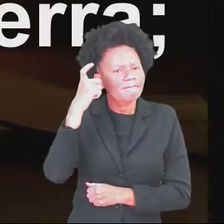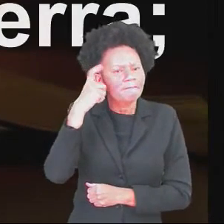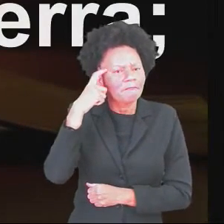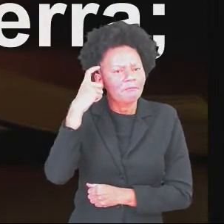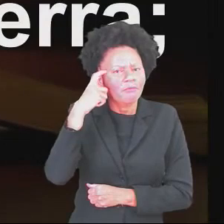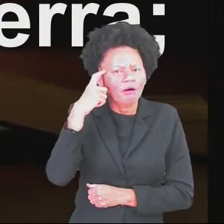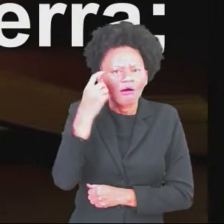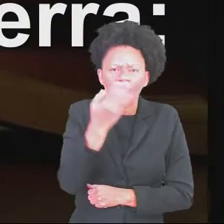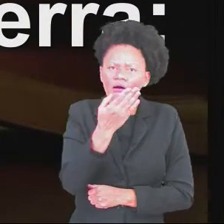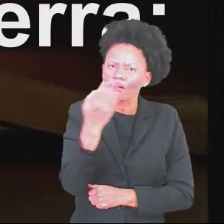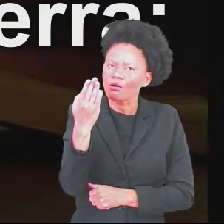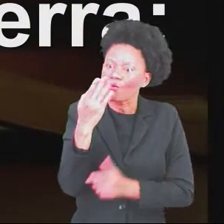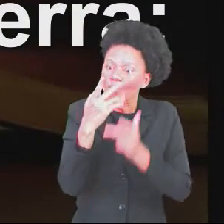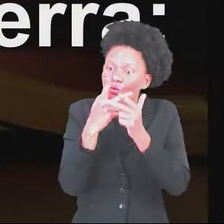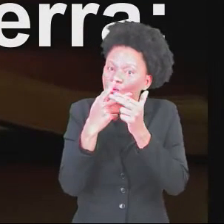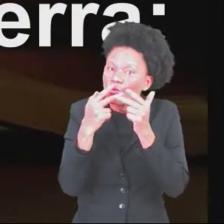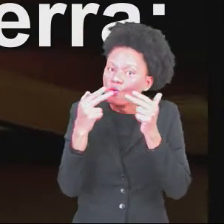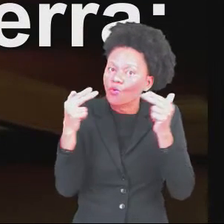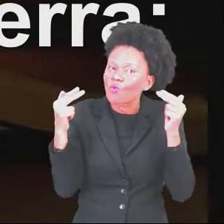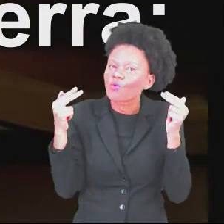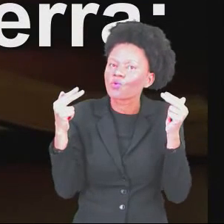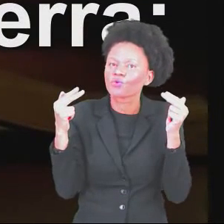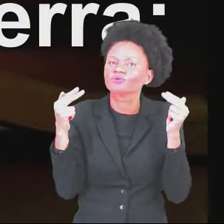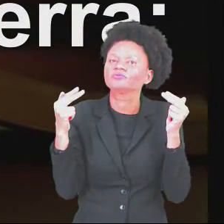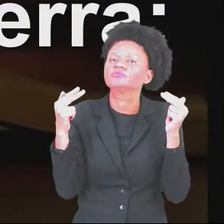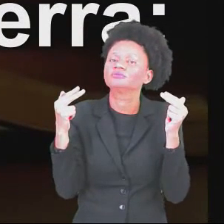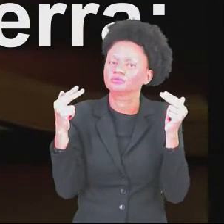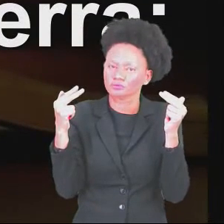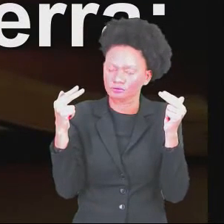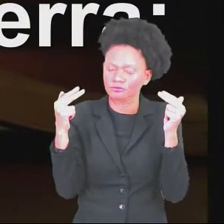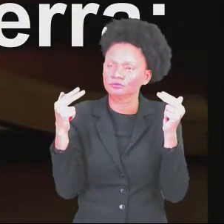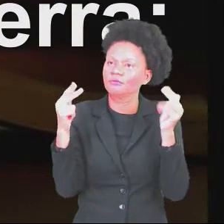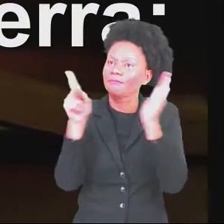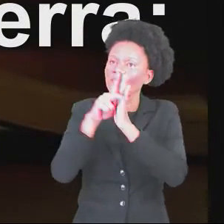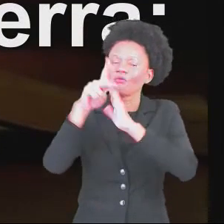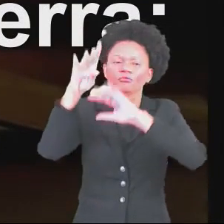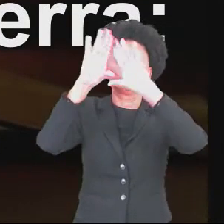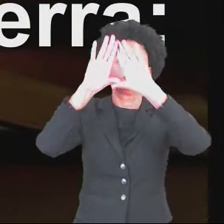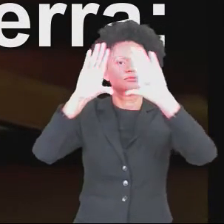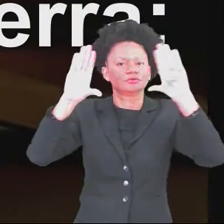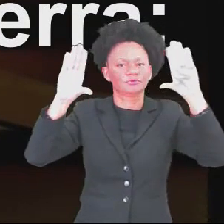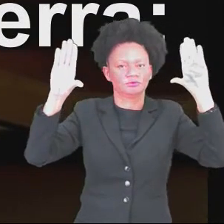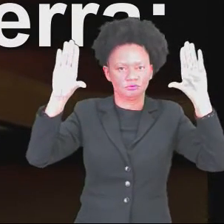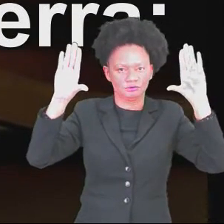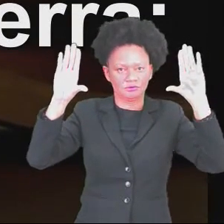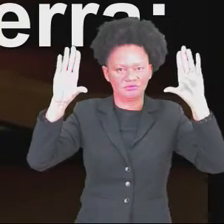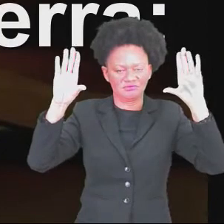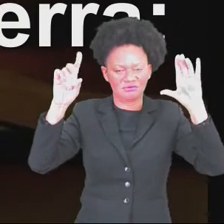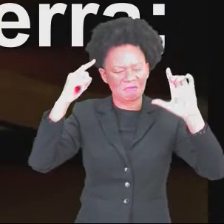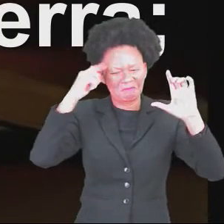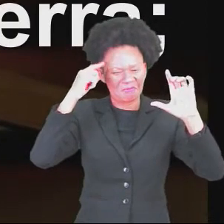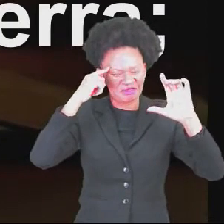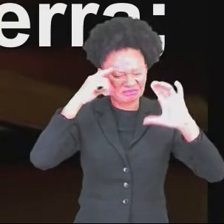Pensai nas coisas que são de cima e não nas que são da